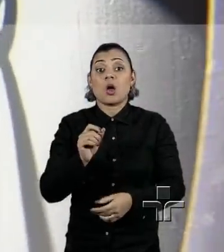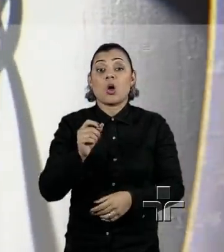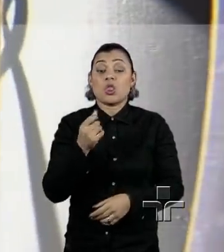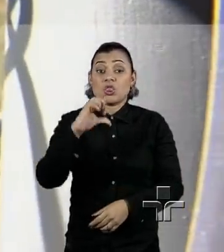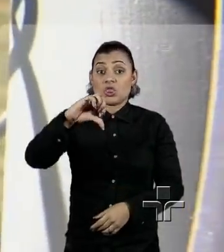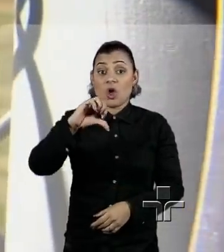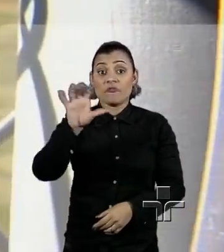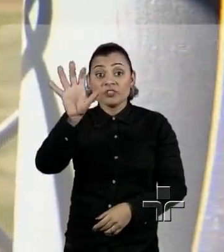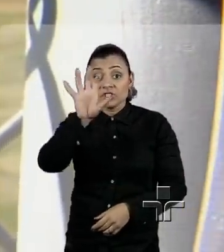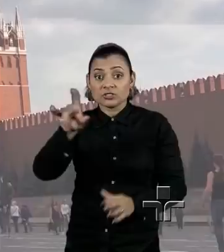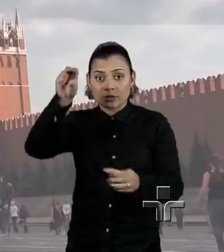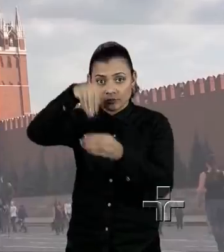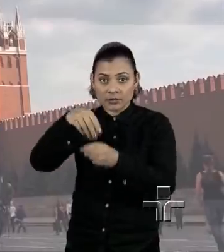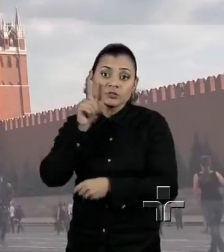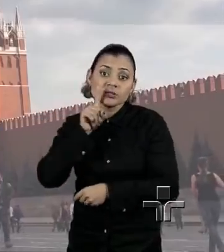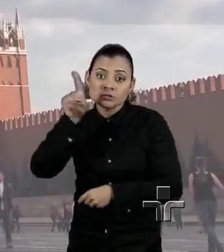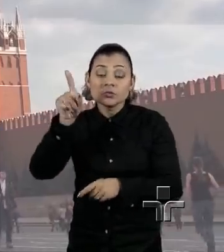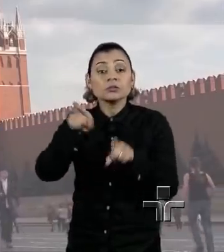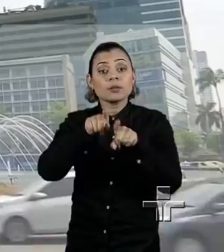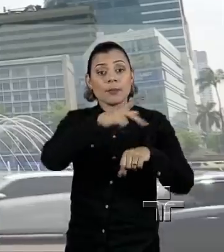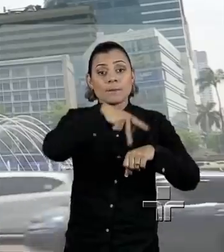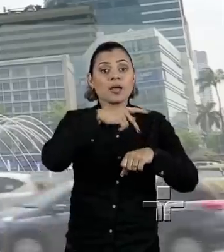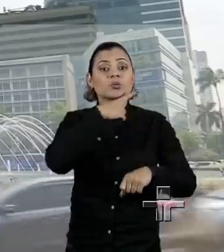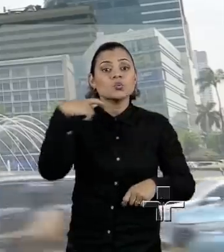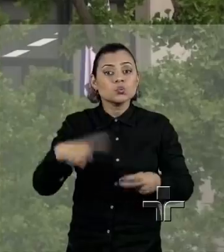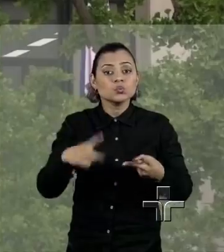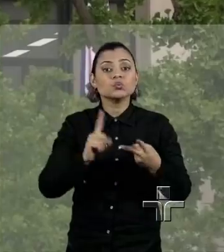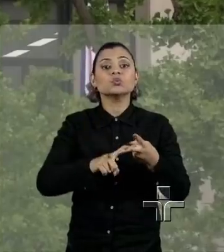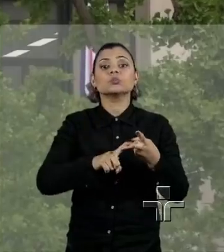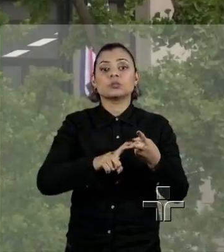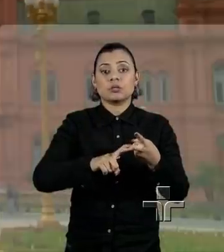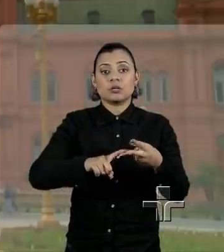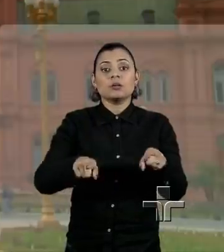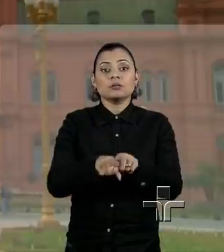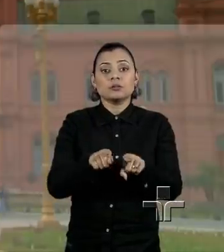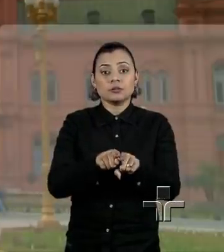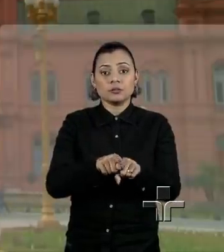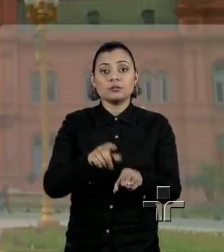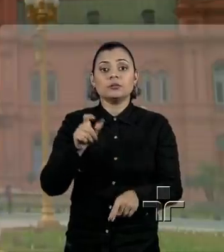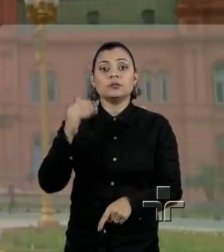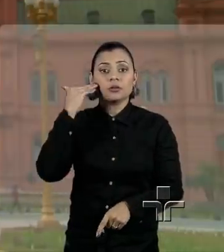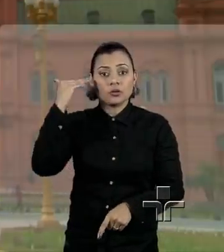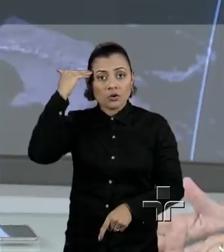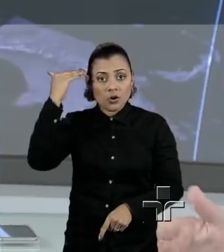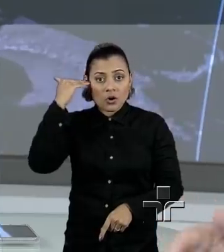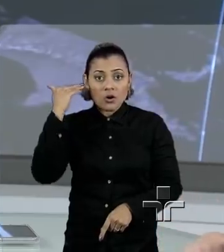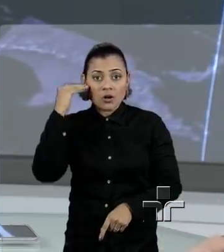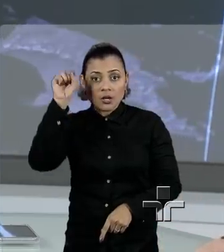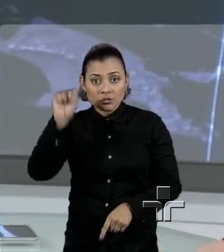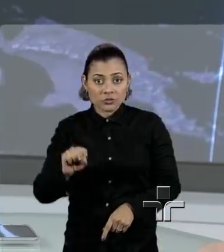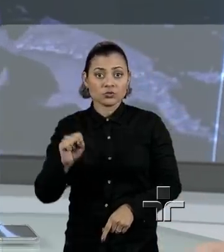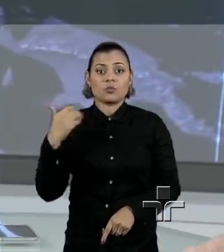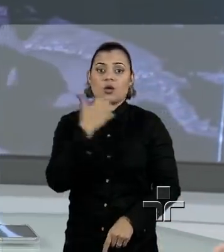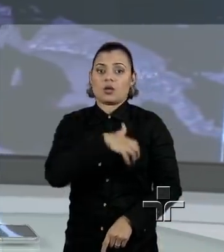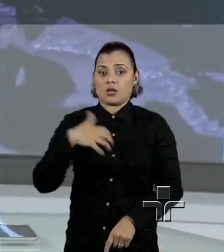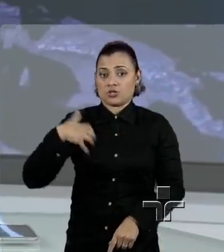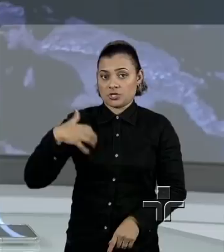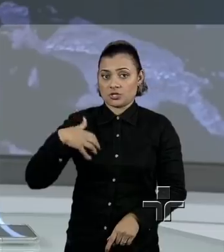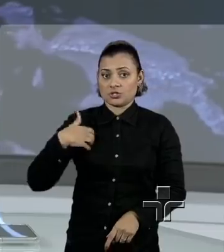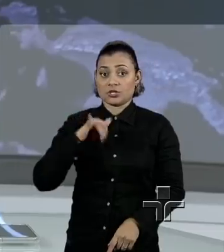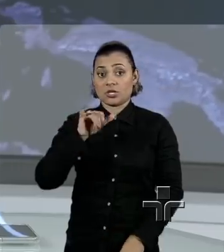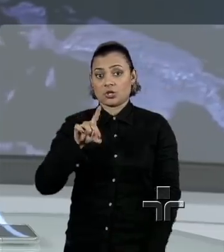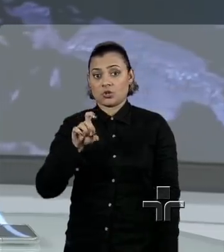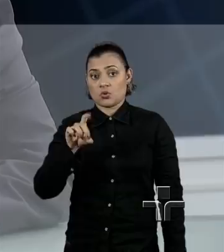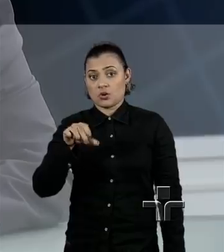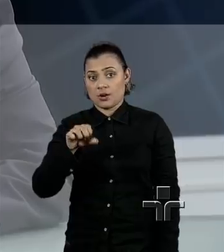9 estados americanos e em países como Rússia, Indonésia, Coreia do Sul e Argentina. Medida extrema, hein,